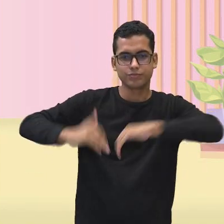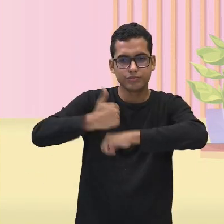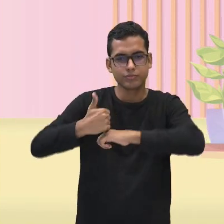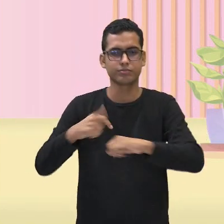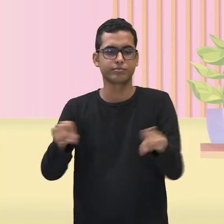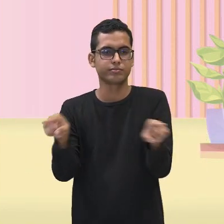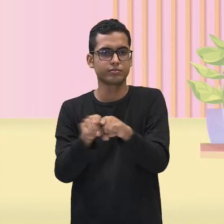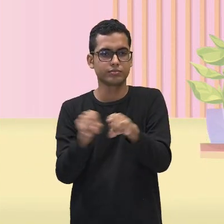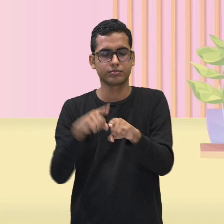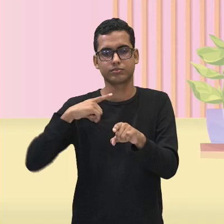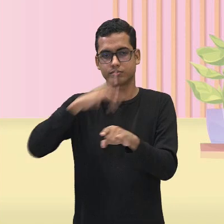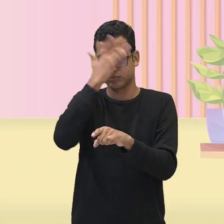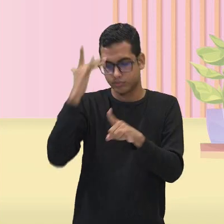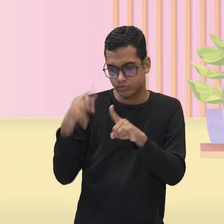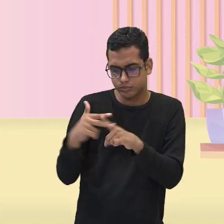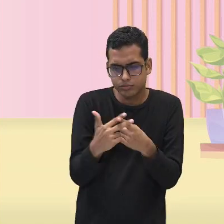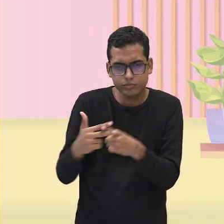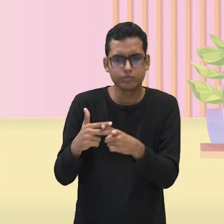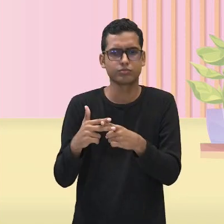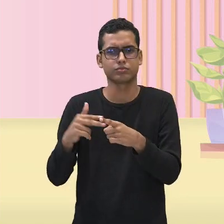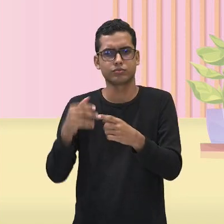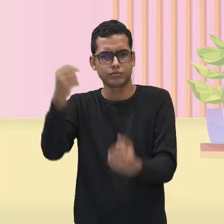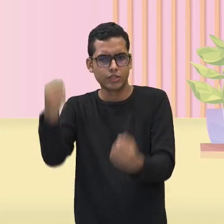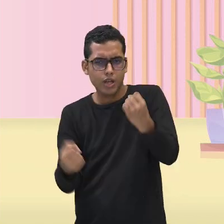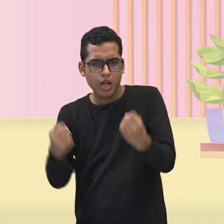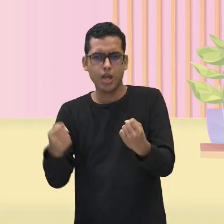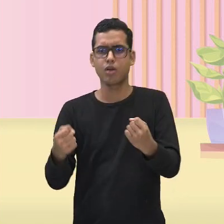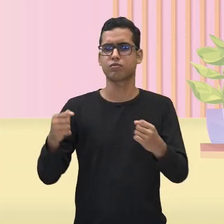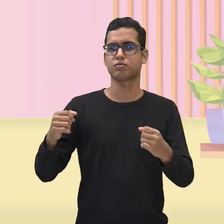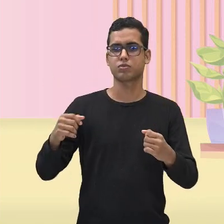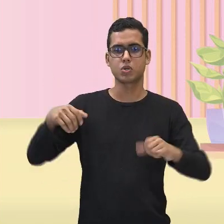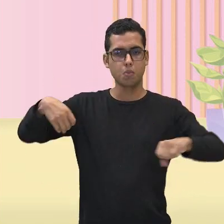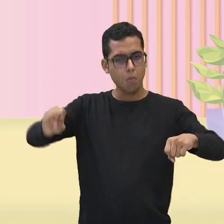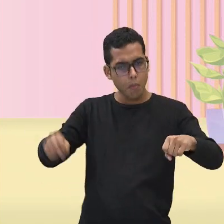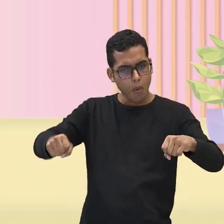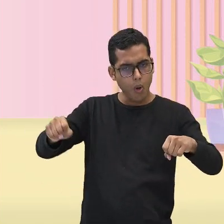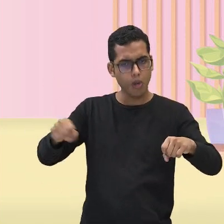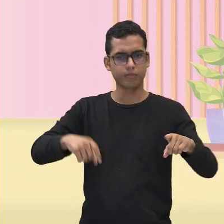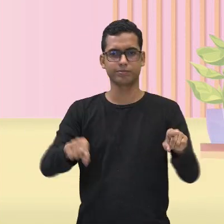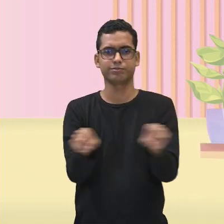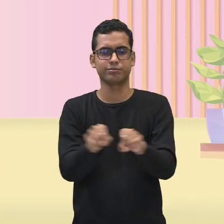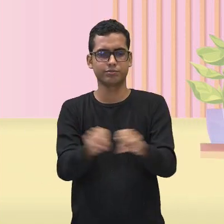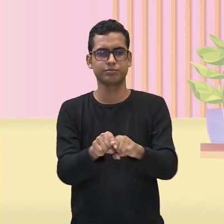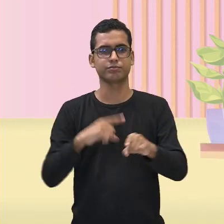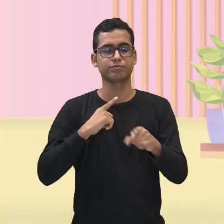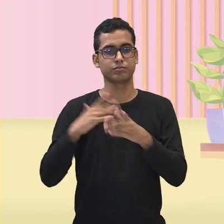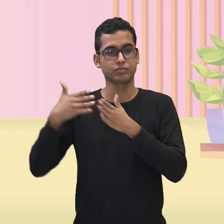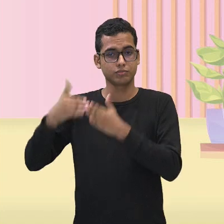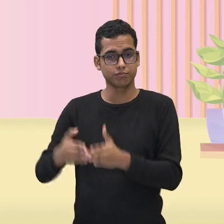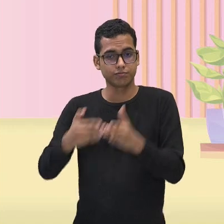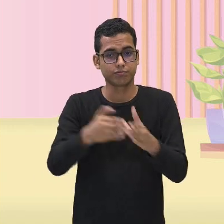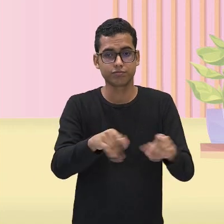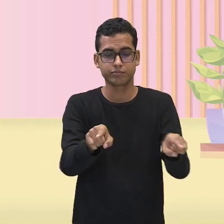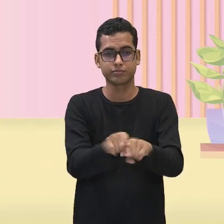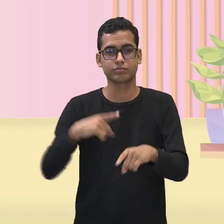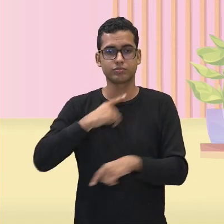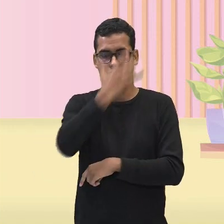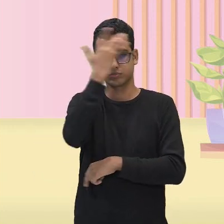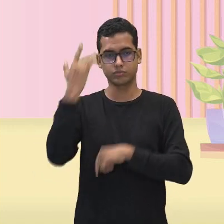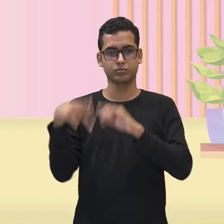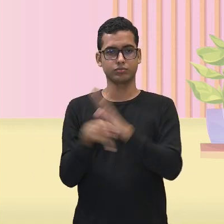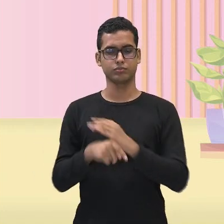vai consertar, seja o seu carro, sua moto, o seu barco. Ele messeiro, camareira, aquela pessoa que atende a todos